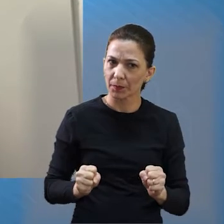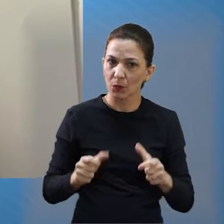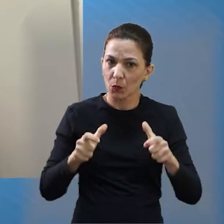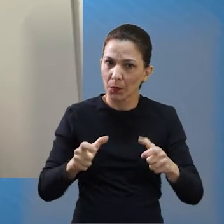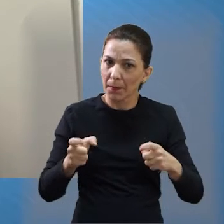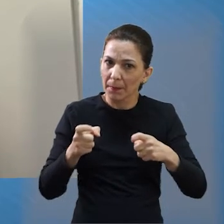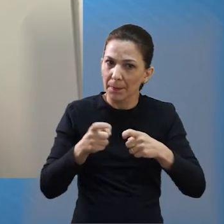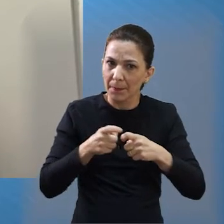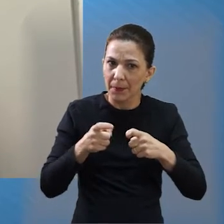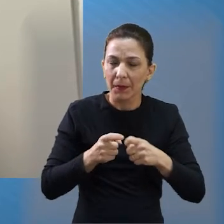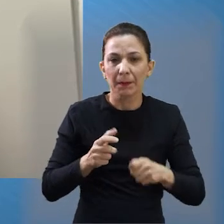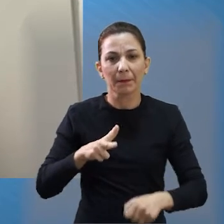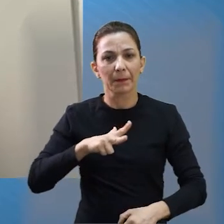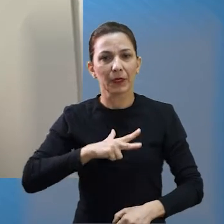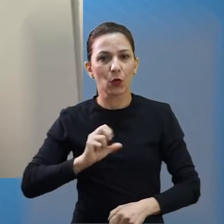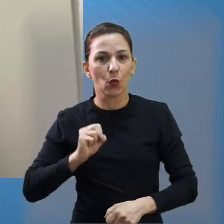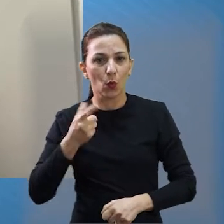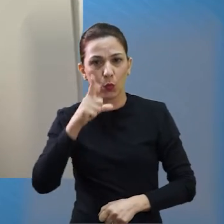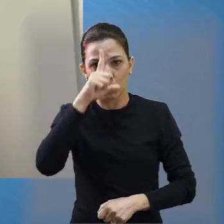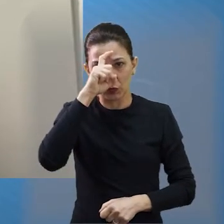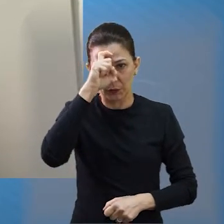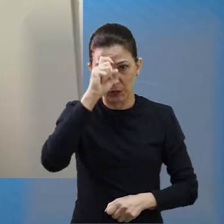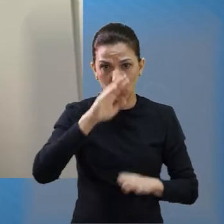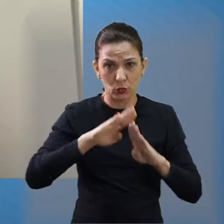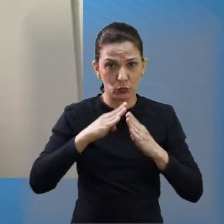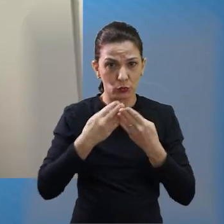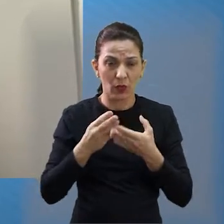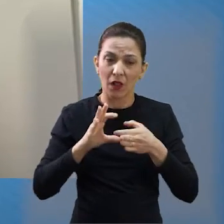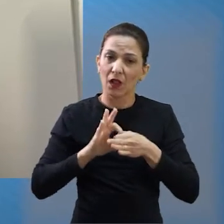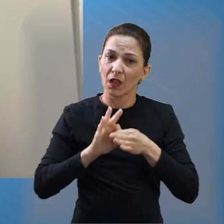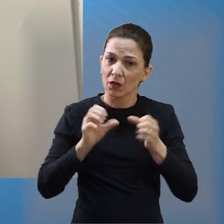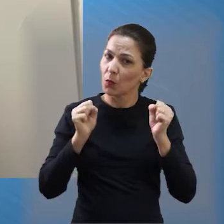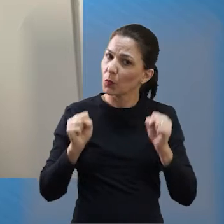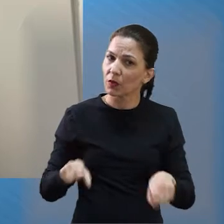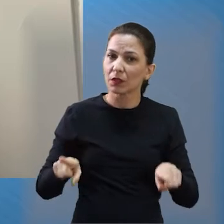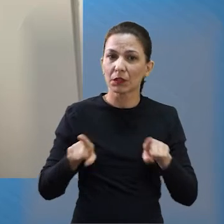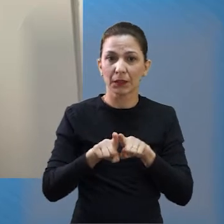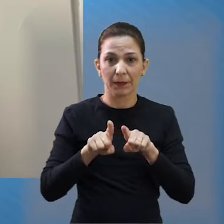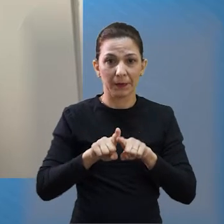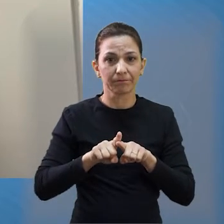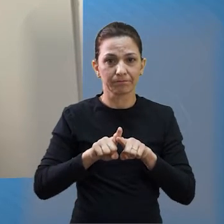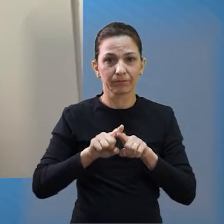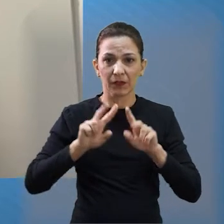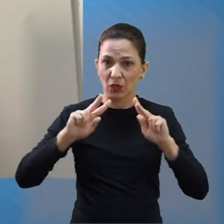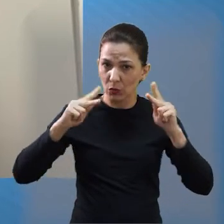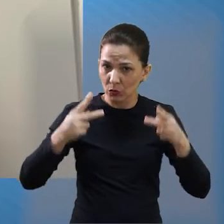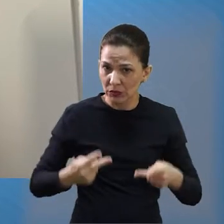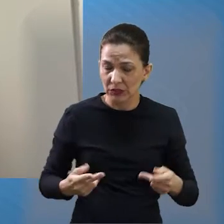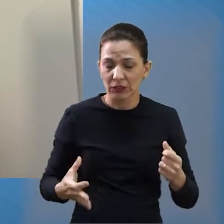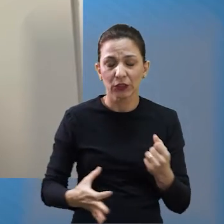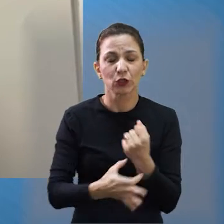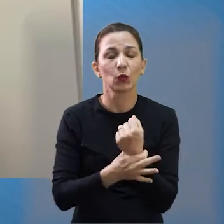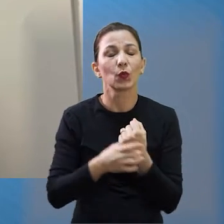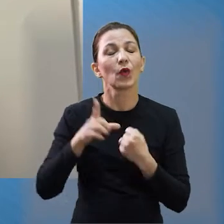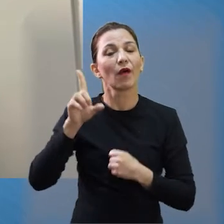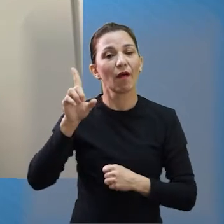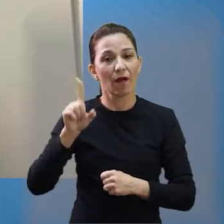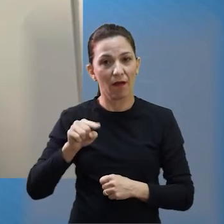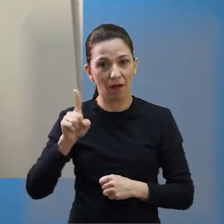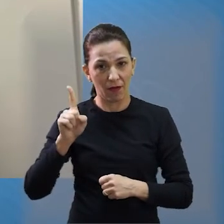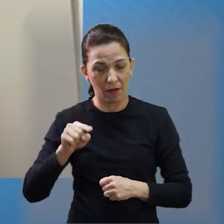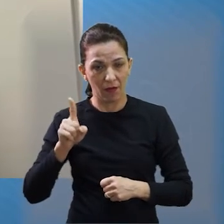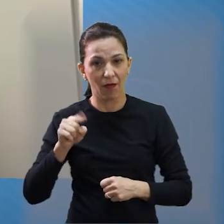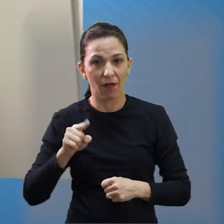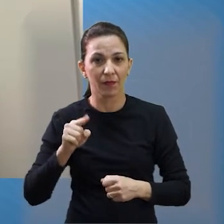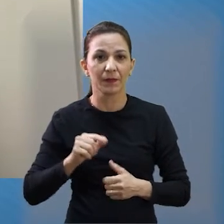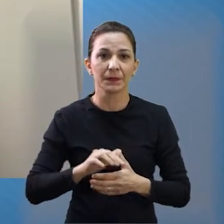Saúde tem um protocolo de tratamento, hospitais públicos fazem a cirurgia bariátrica pelo SUS, é realizada não só em clínicas particulares, como